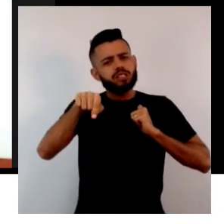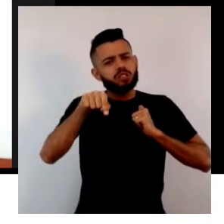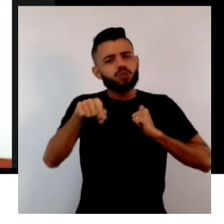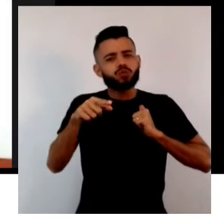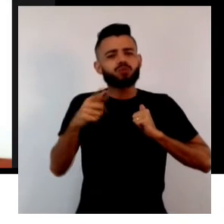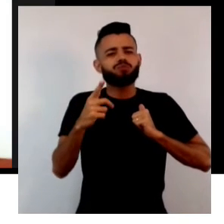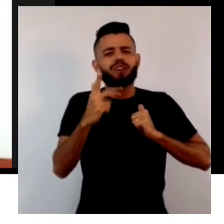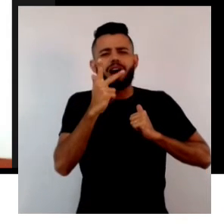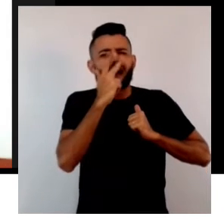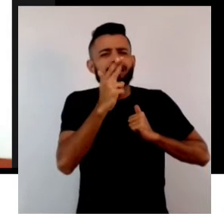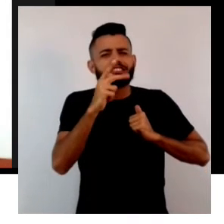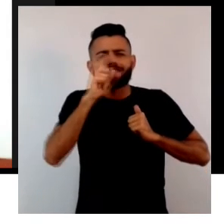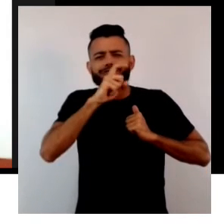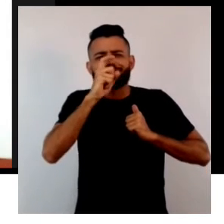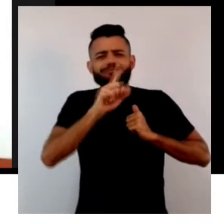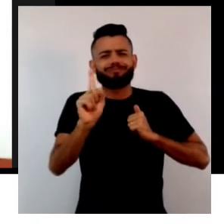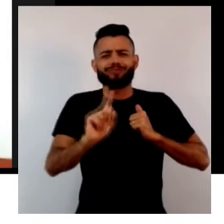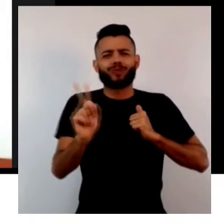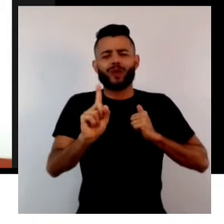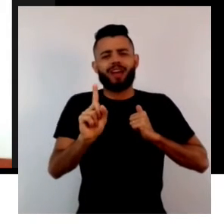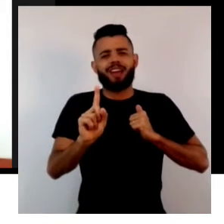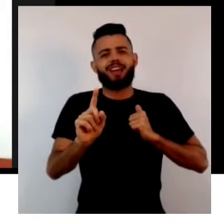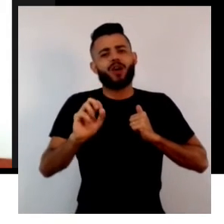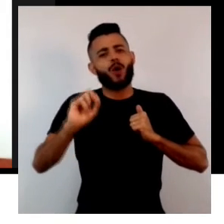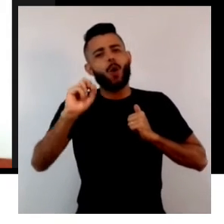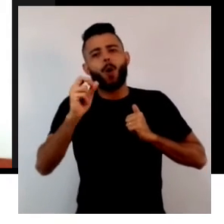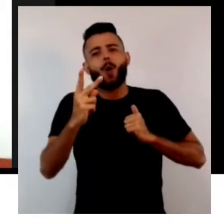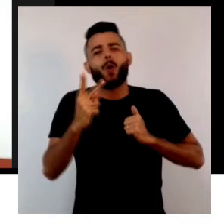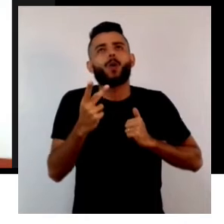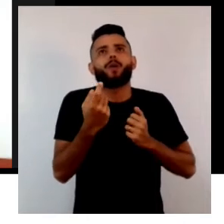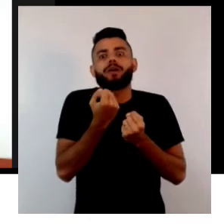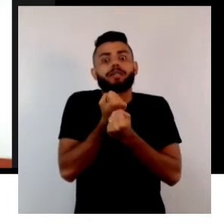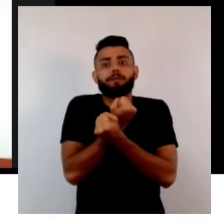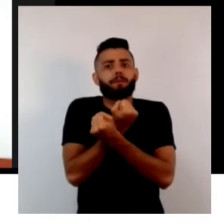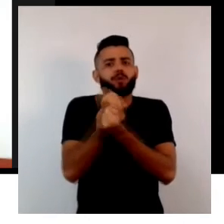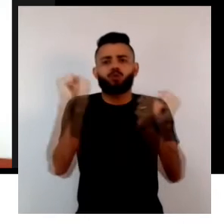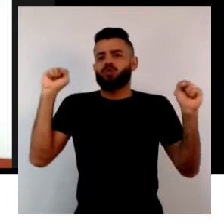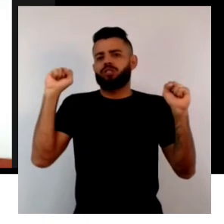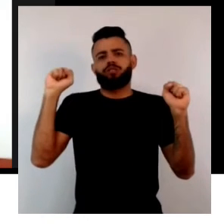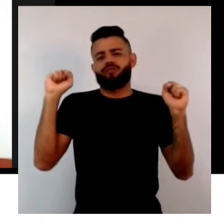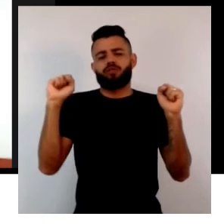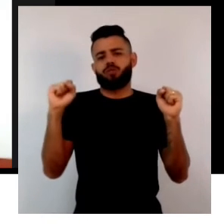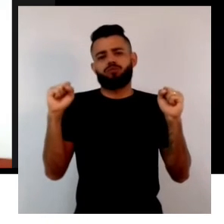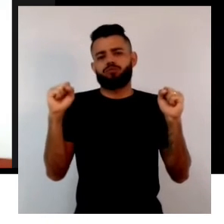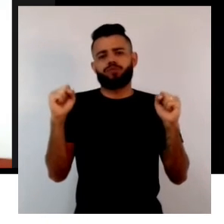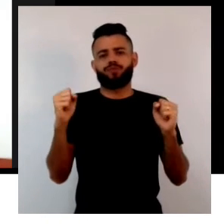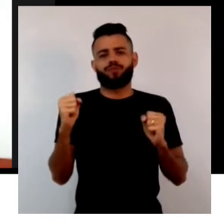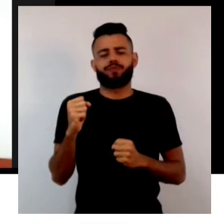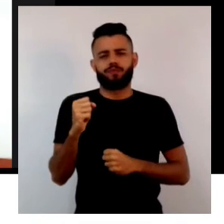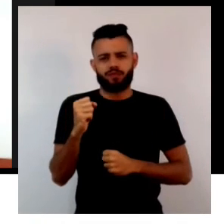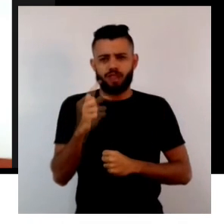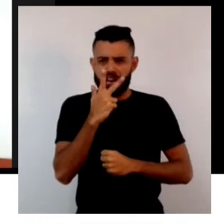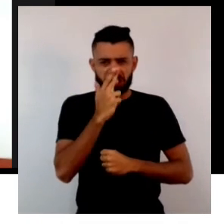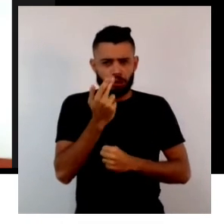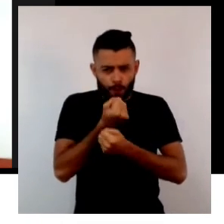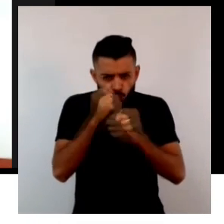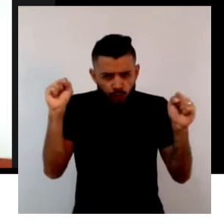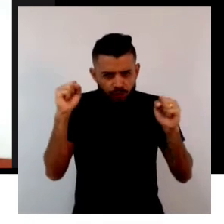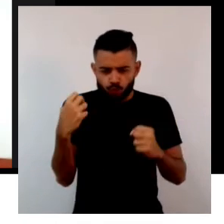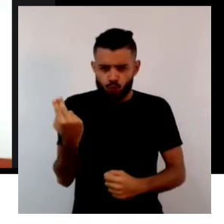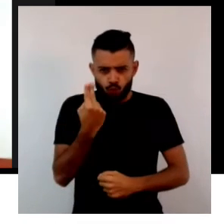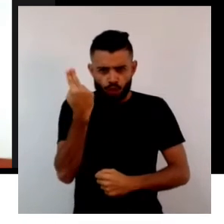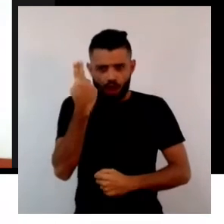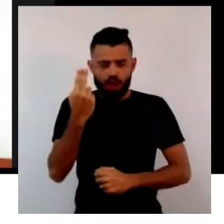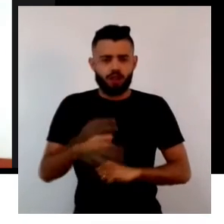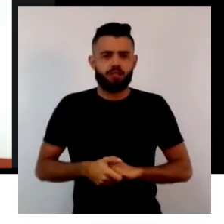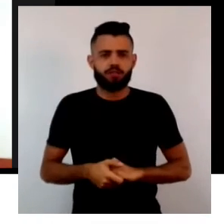ou um ideal inatingível, né? E queria saber, inclusive, né, ligado